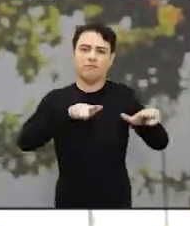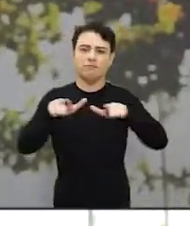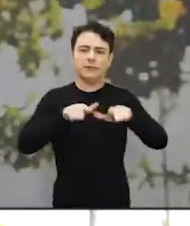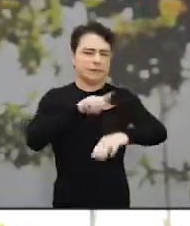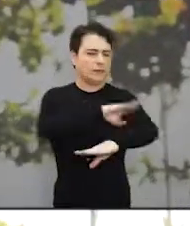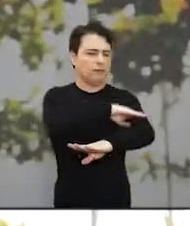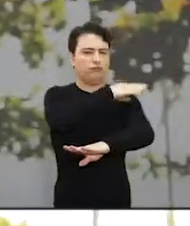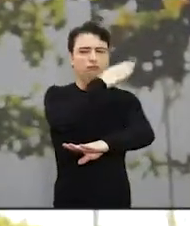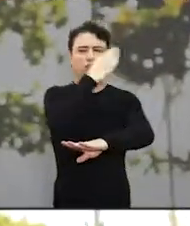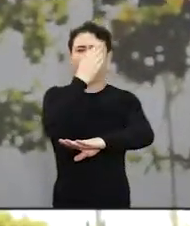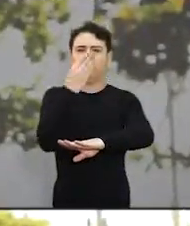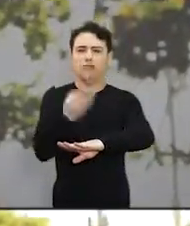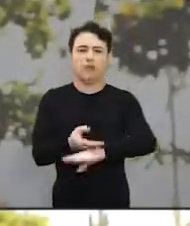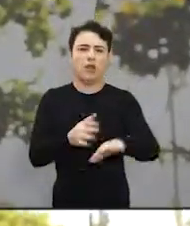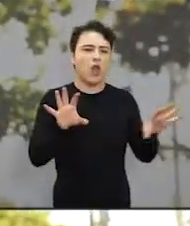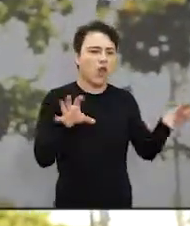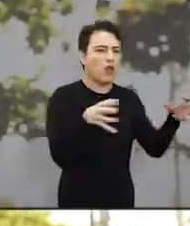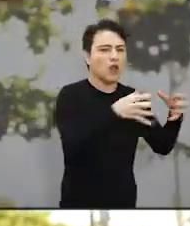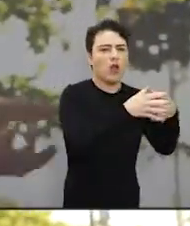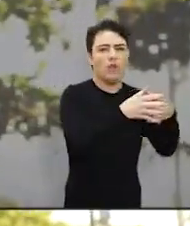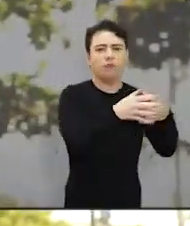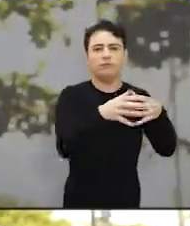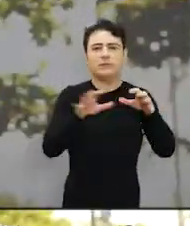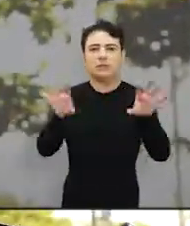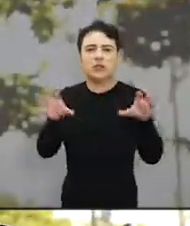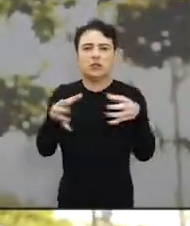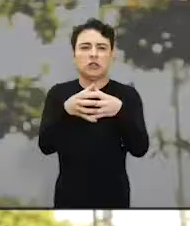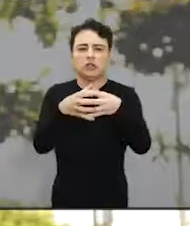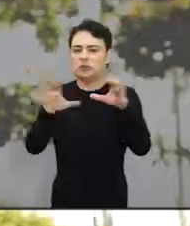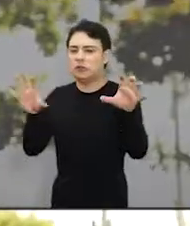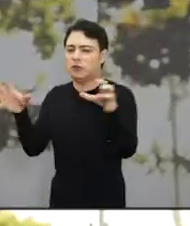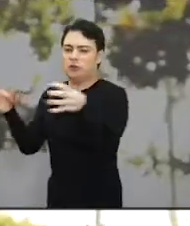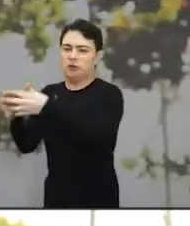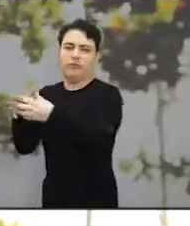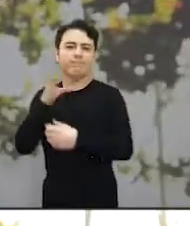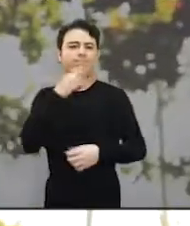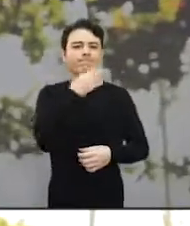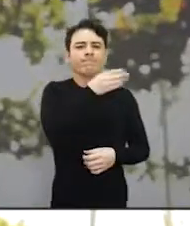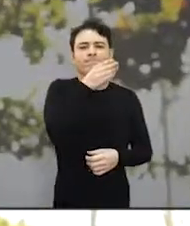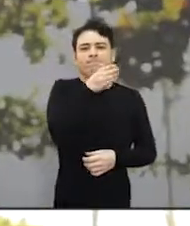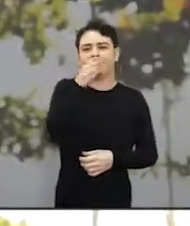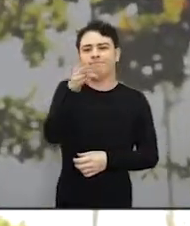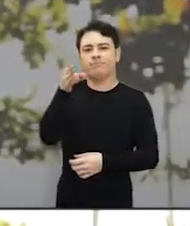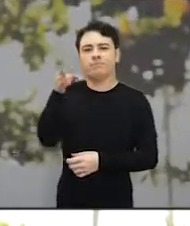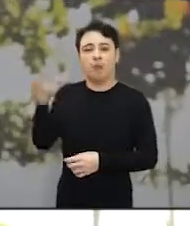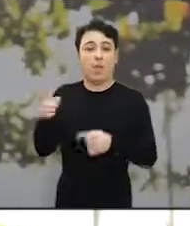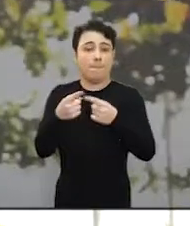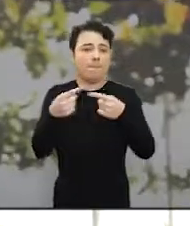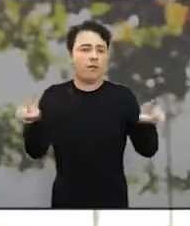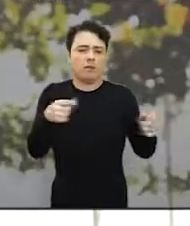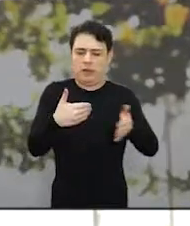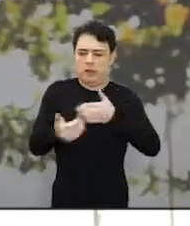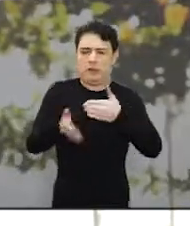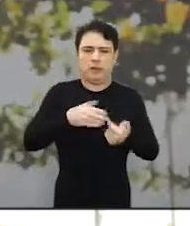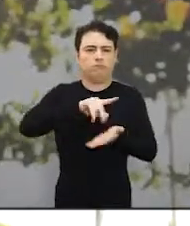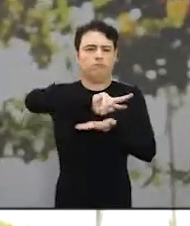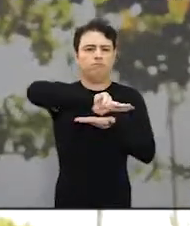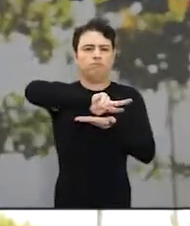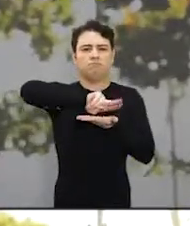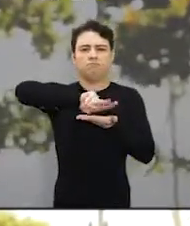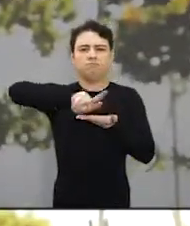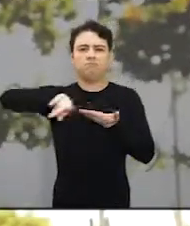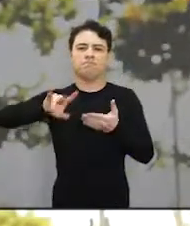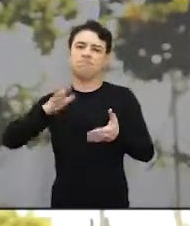independente de ter uma carreira artística também. Eu sempre acompanhei outros músicos, outros artistas. Eu sempre fui eclético, né? Porque